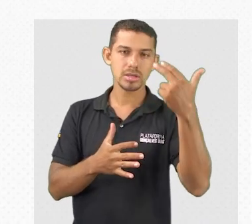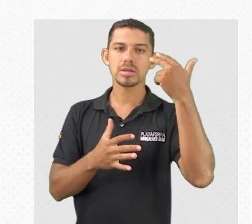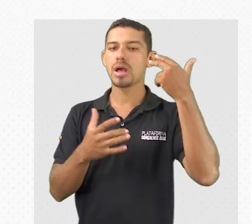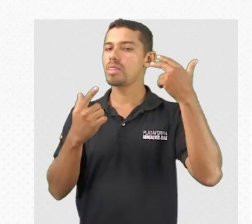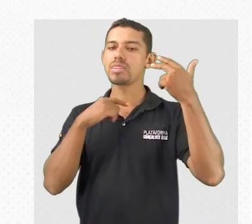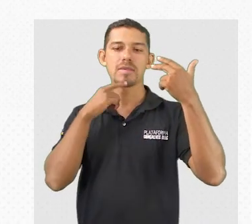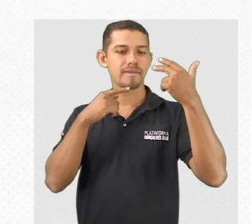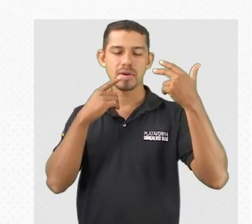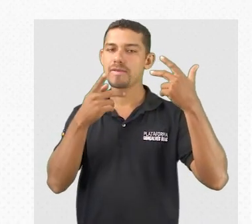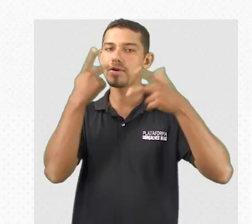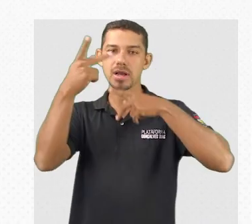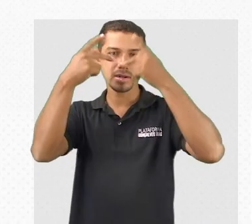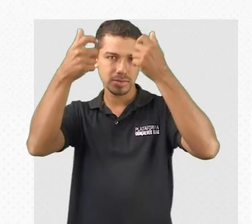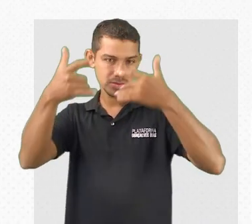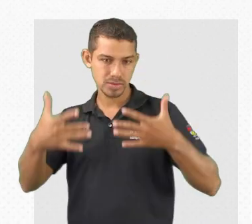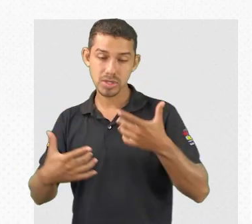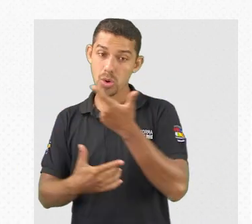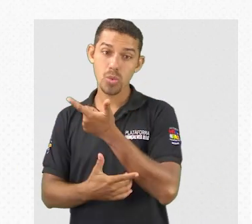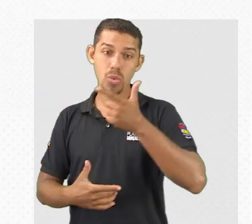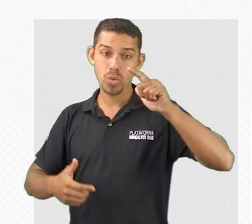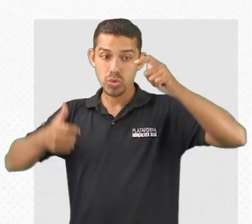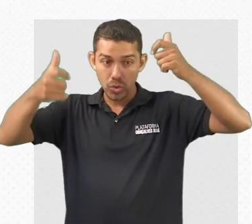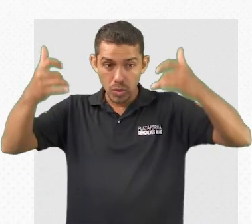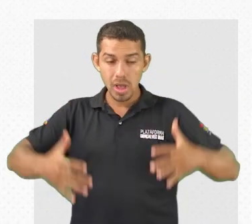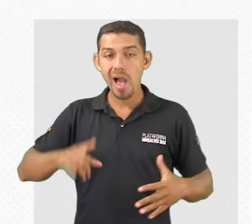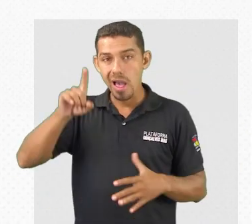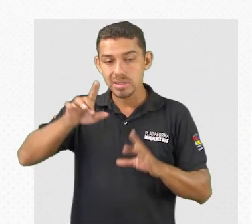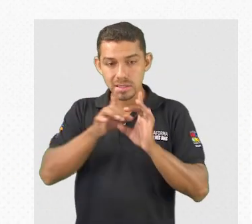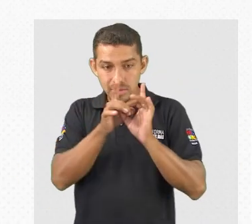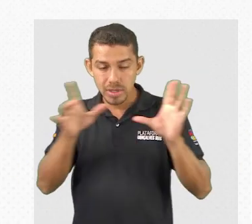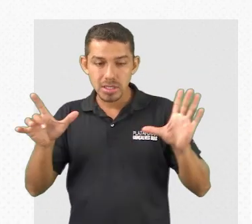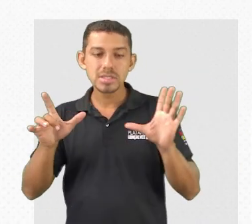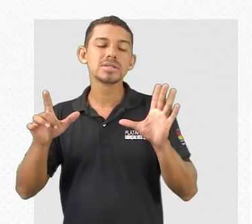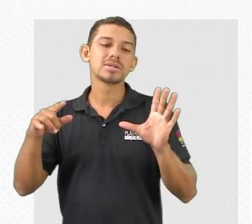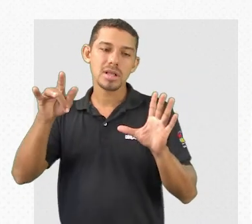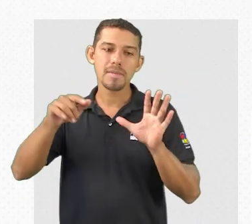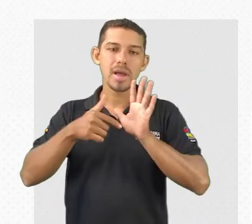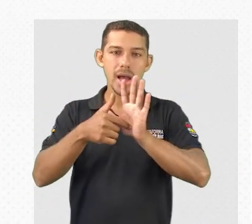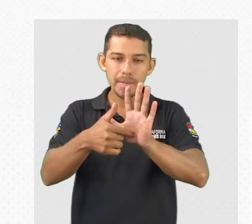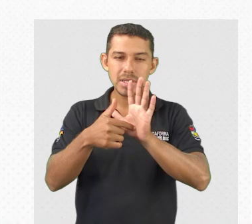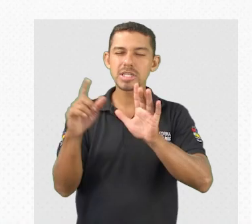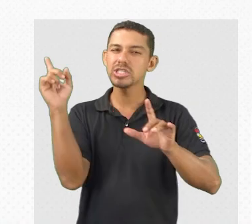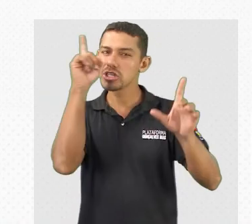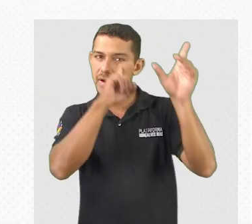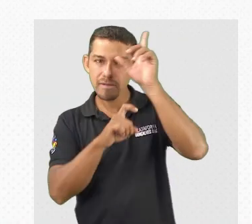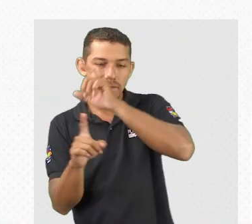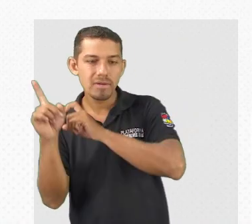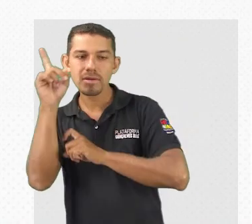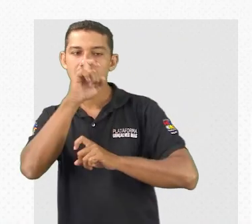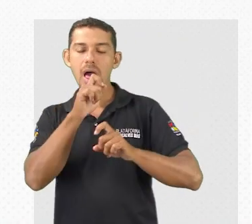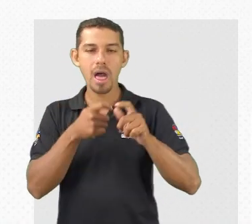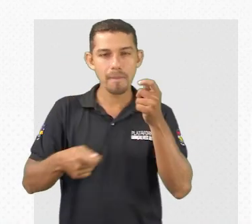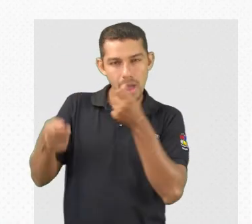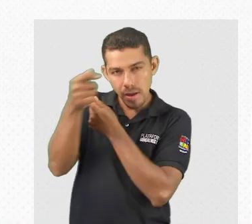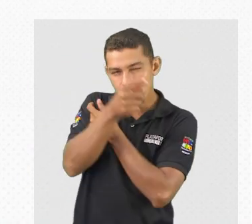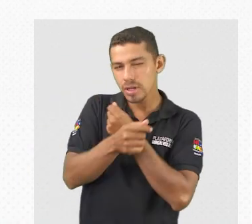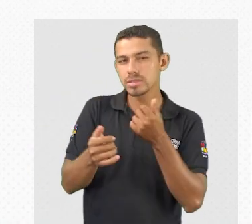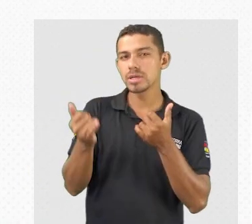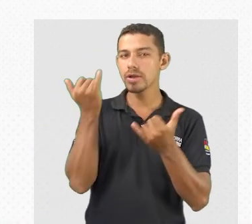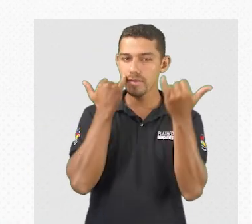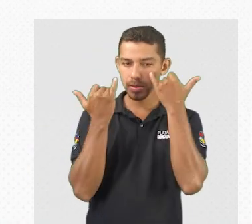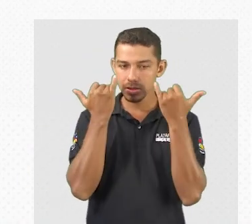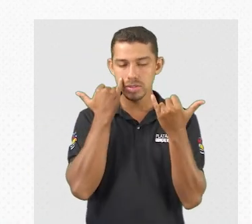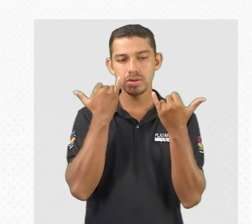oportunidade de falar. Por outro lado, essa mesma democracia digital também apresenta desafios em relação à manipulação da